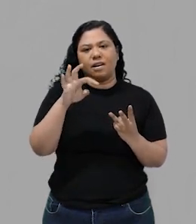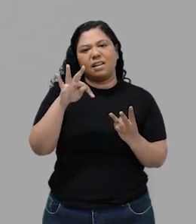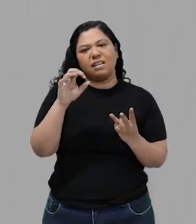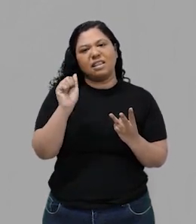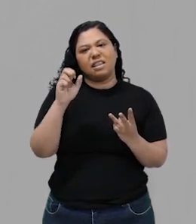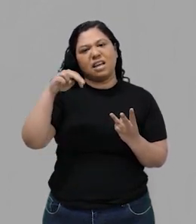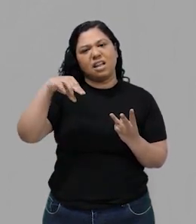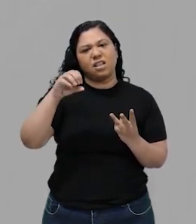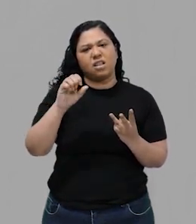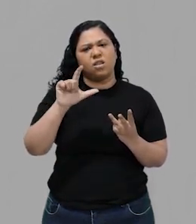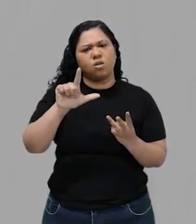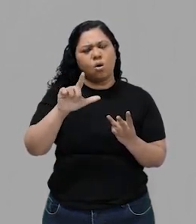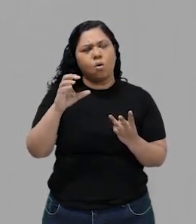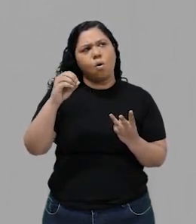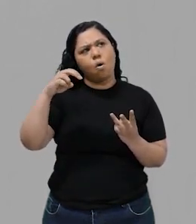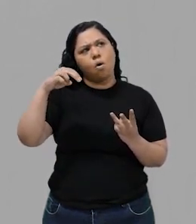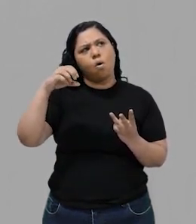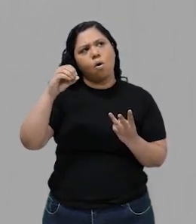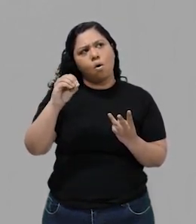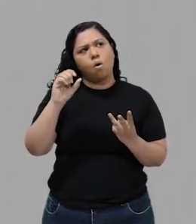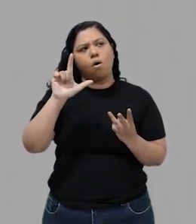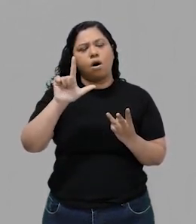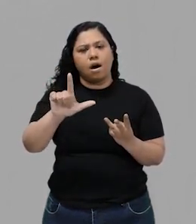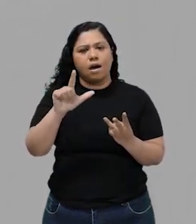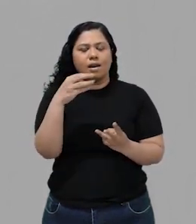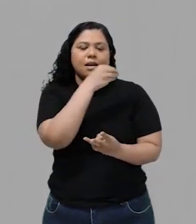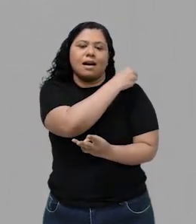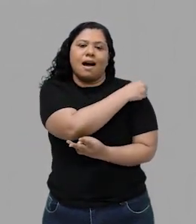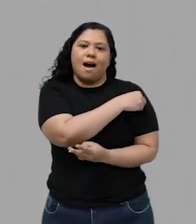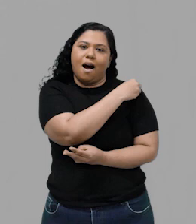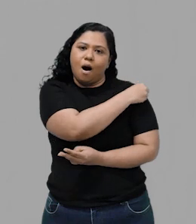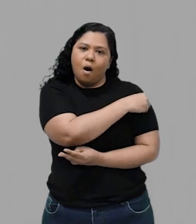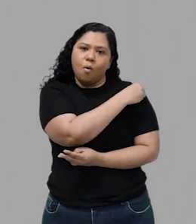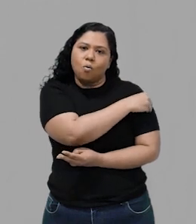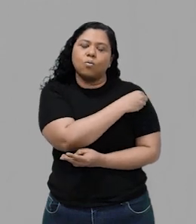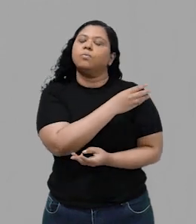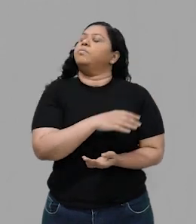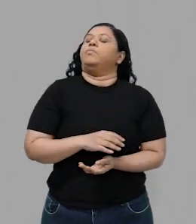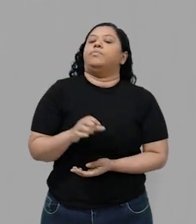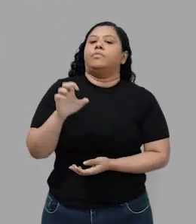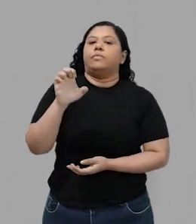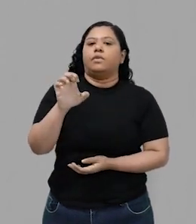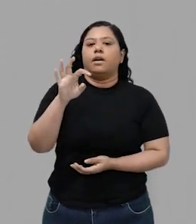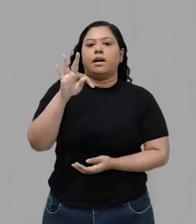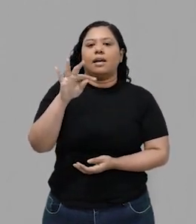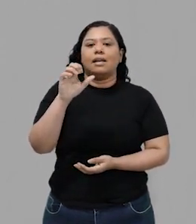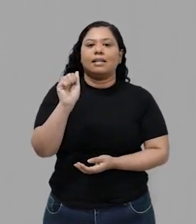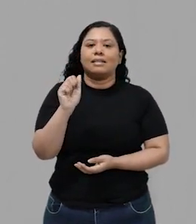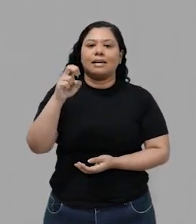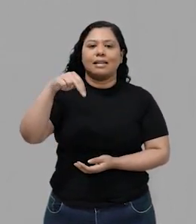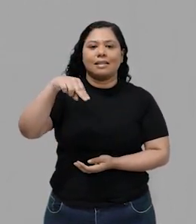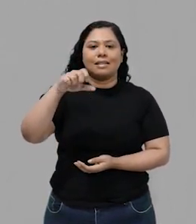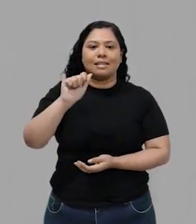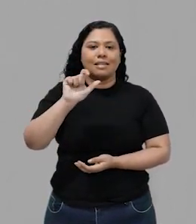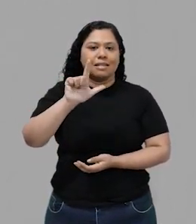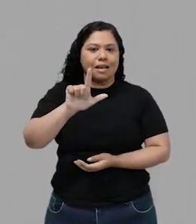Etanol, terminou em OL, ol, álcool. Etanal, al,